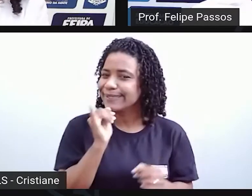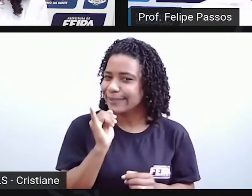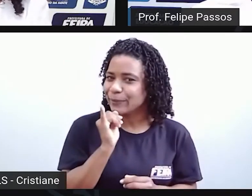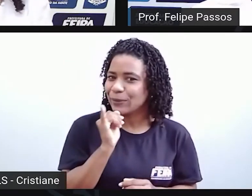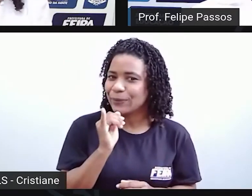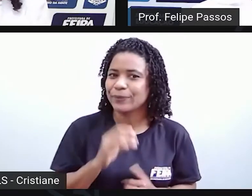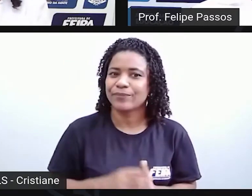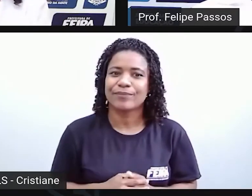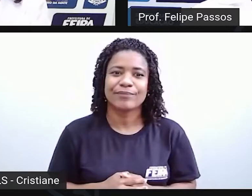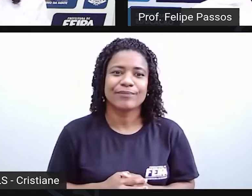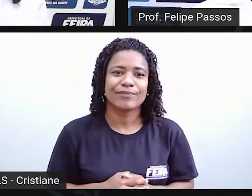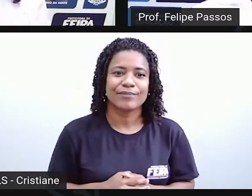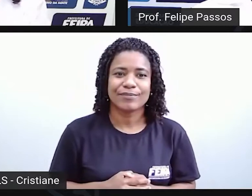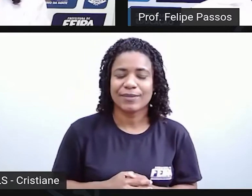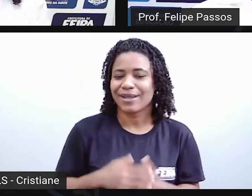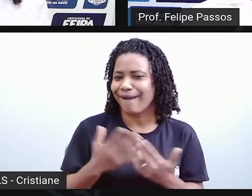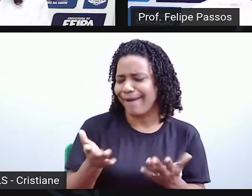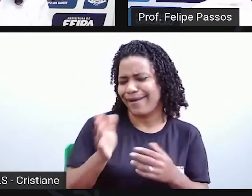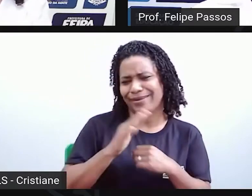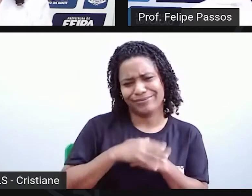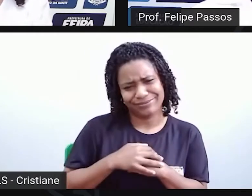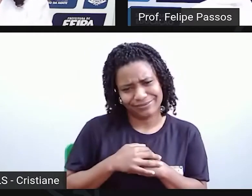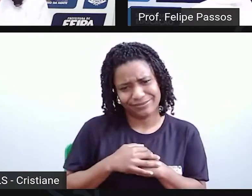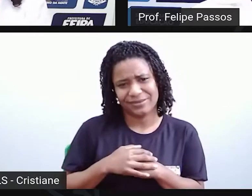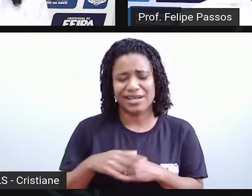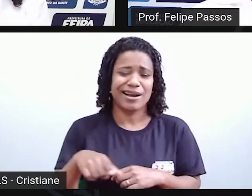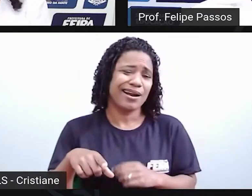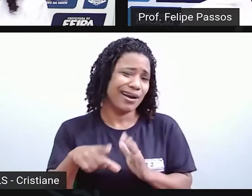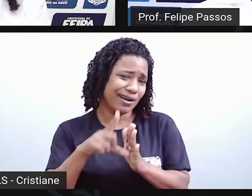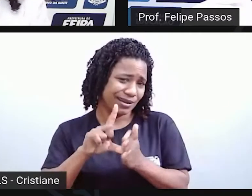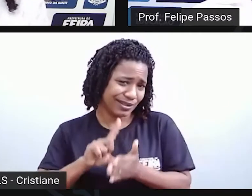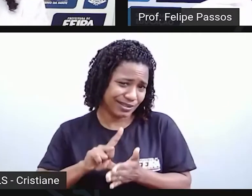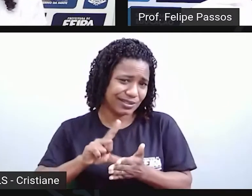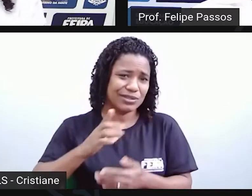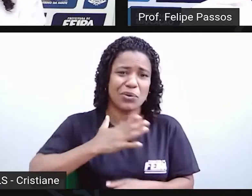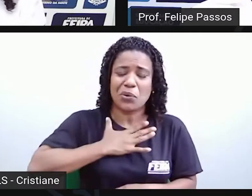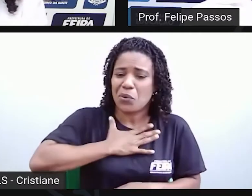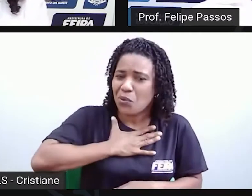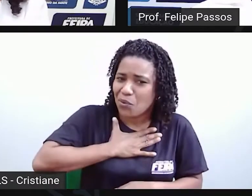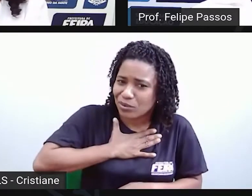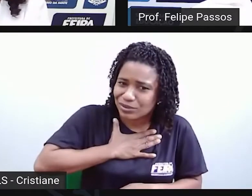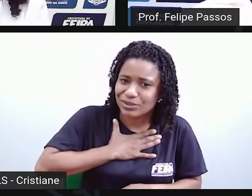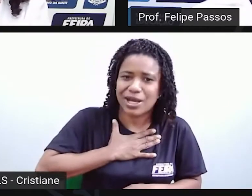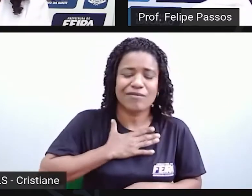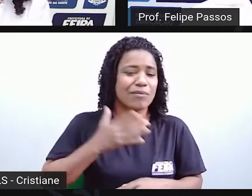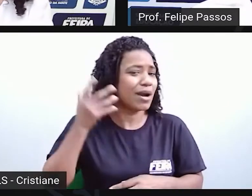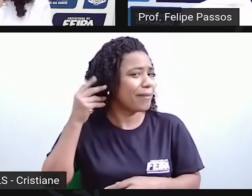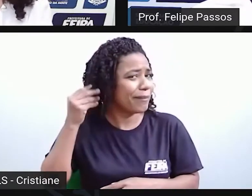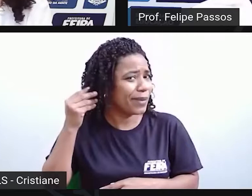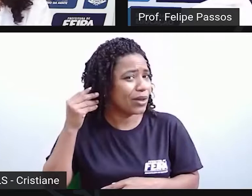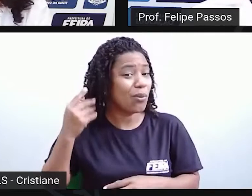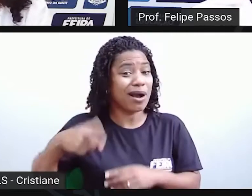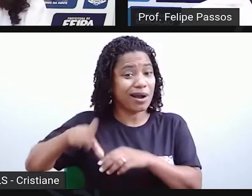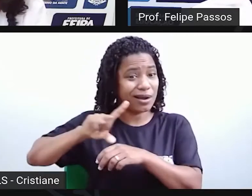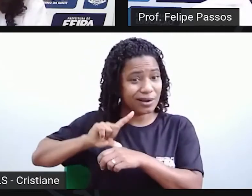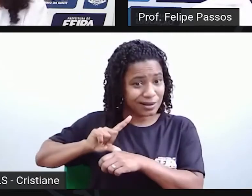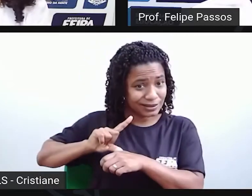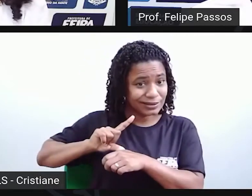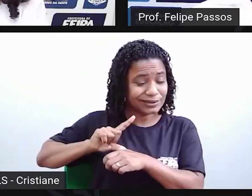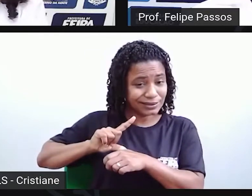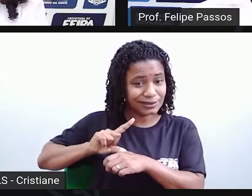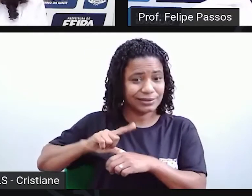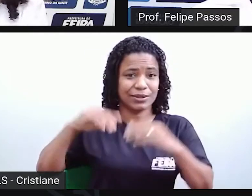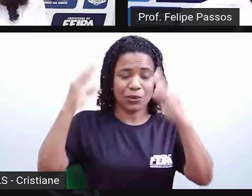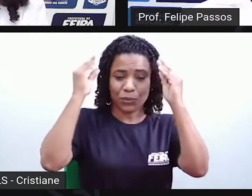Eu gostava mais do seu cabelo X. E aí você coloca o seu cabelo como era antes. Eu passei por um processo de transição capilar